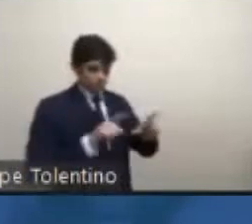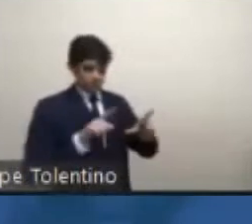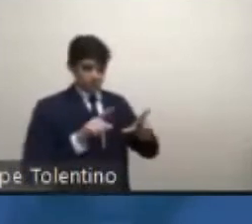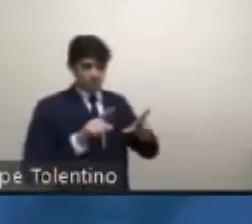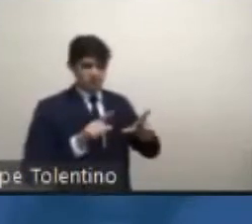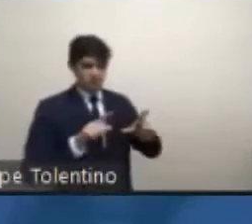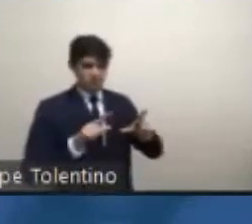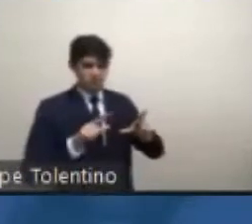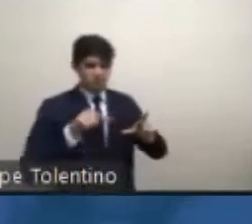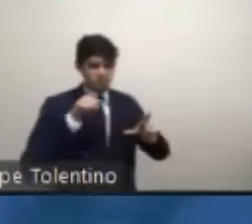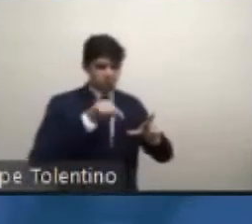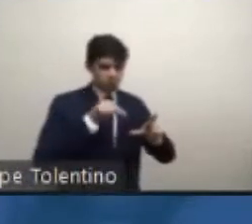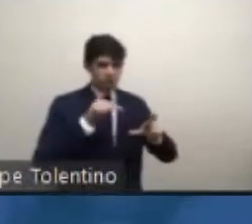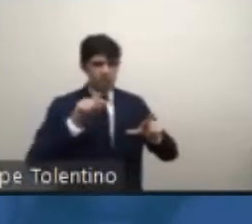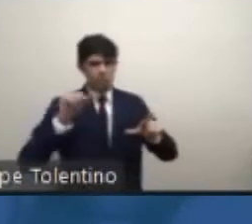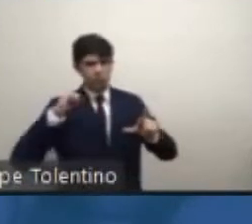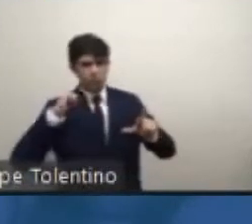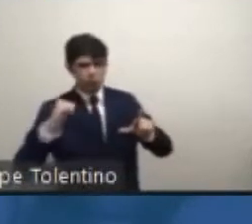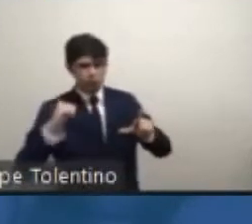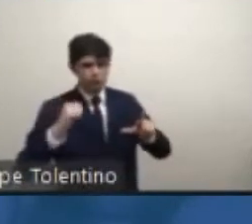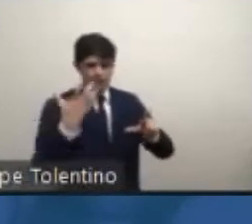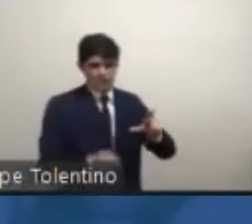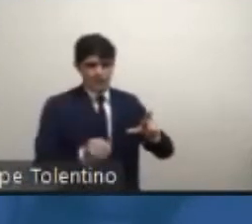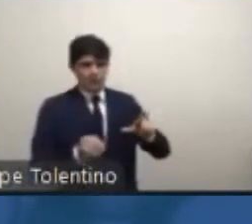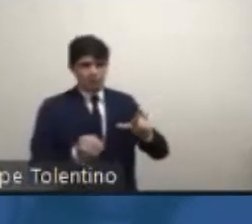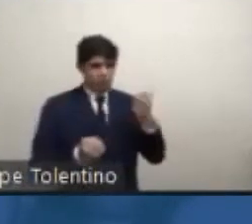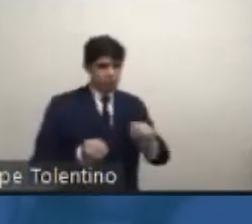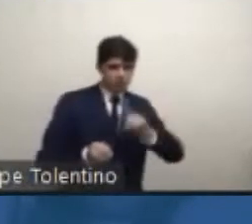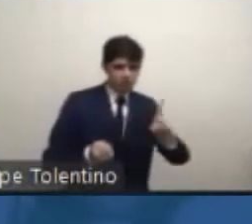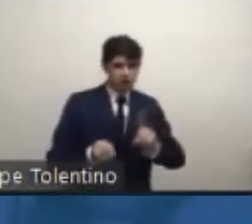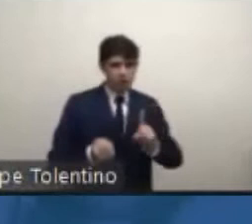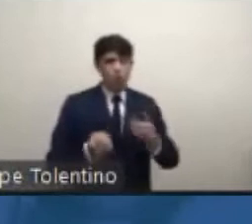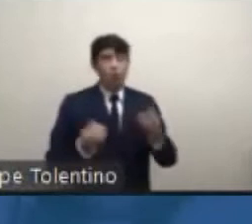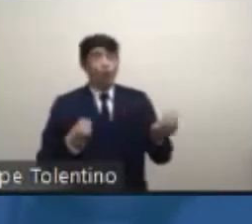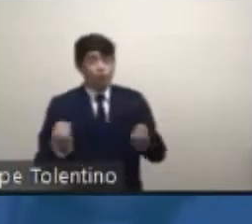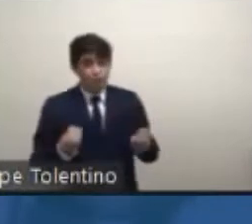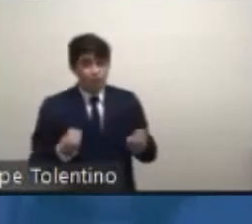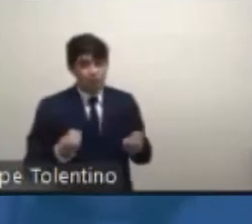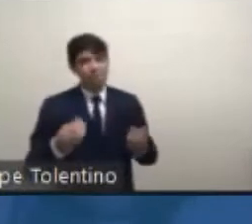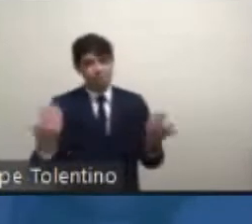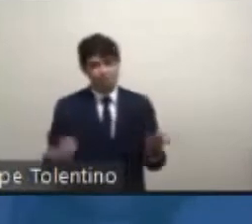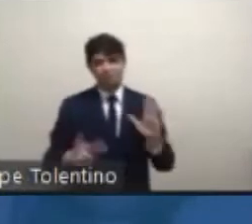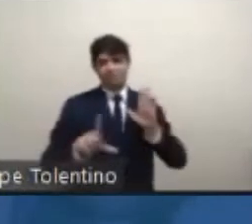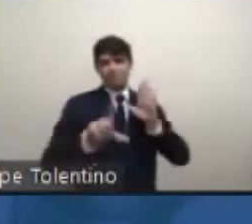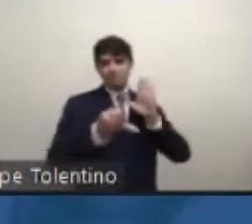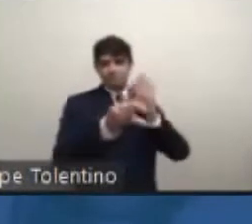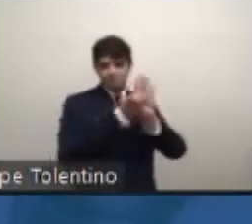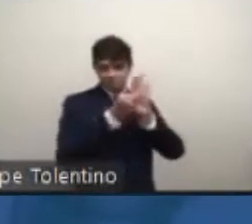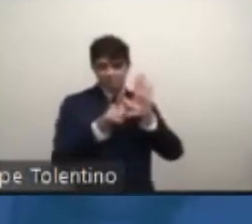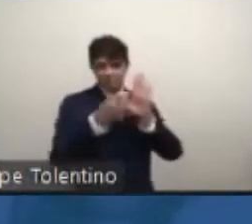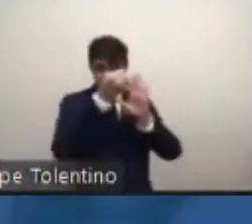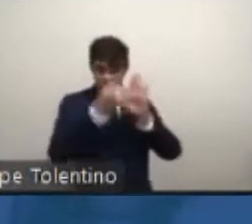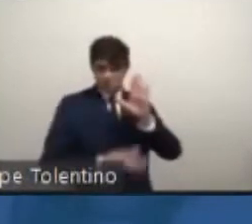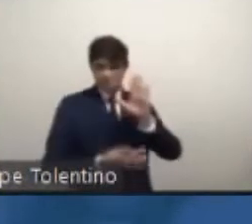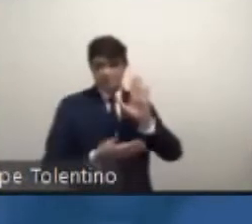Só que o Código Civil, o ato jurídico perfeito, fala que dos requisitos da validade de um negócio jurídico. Então,